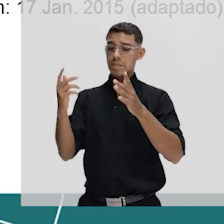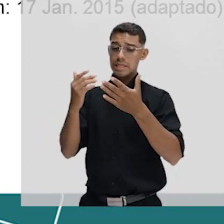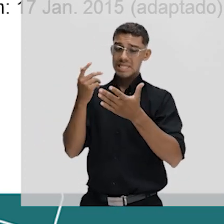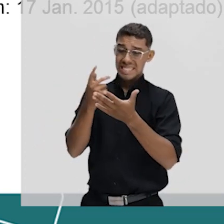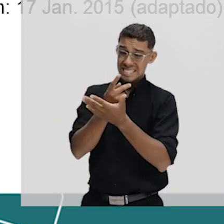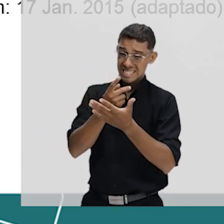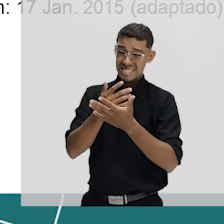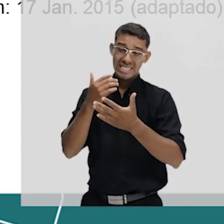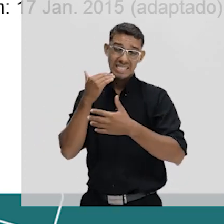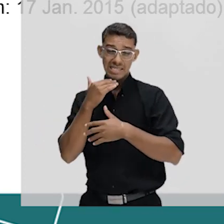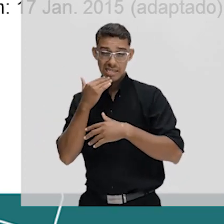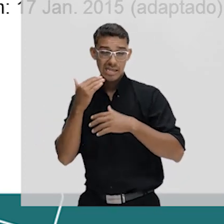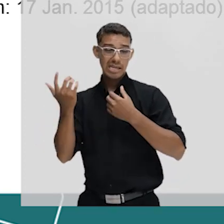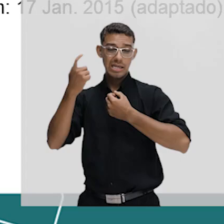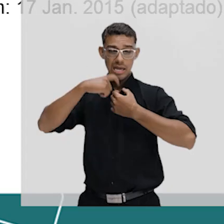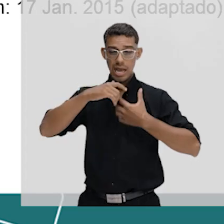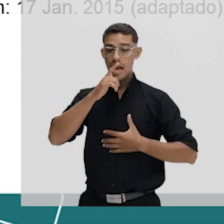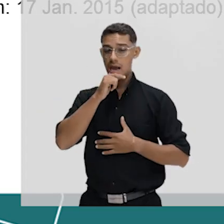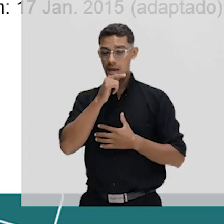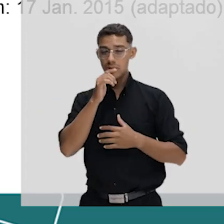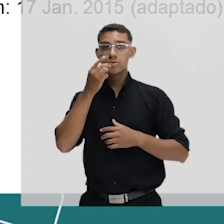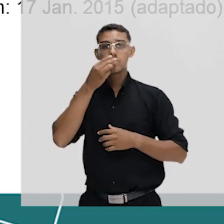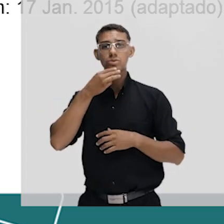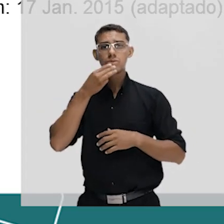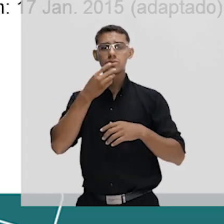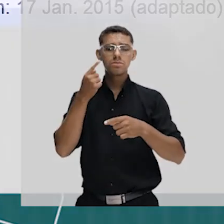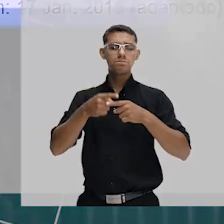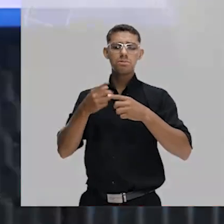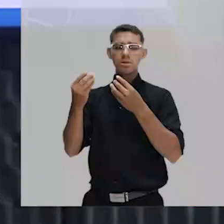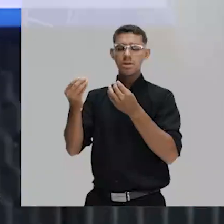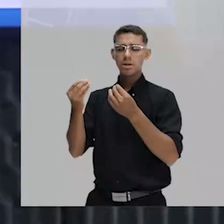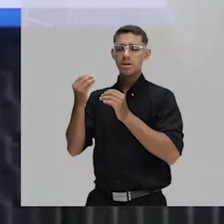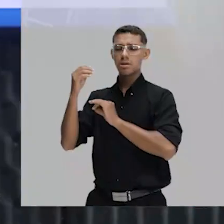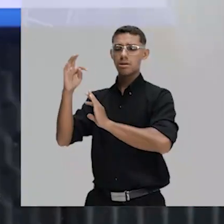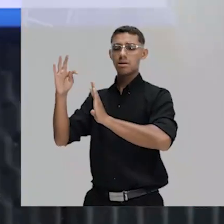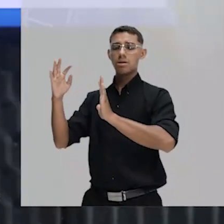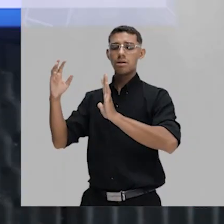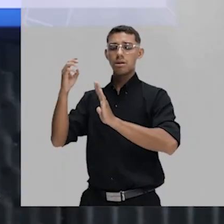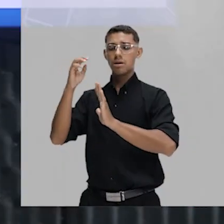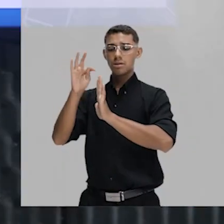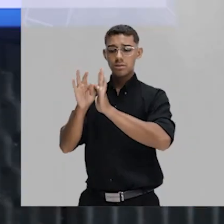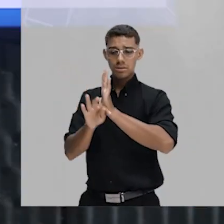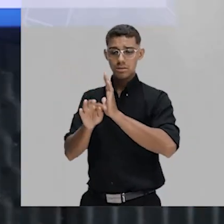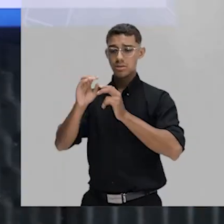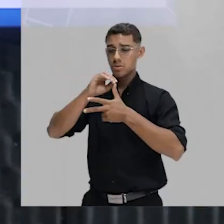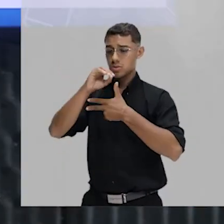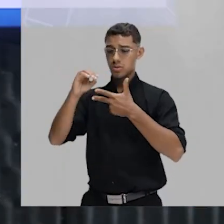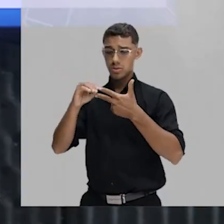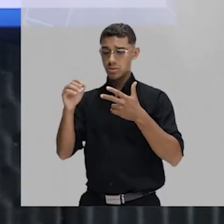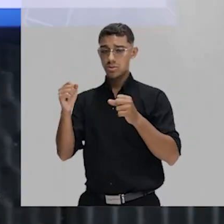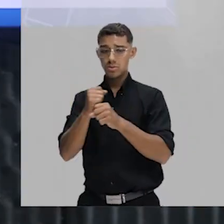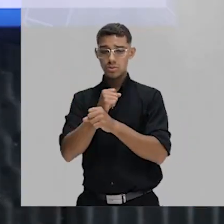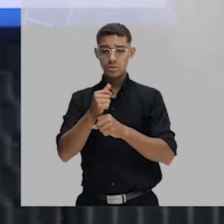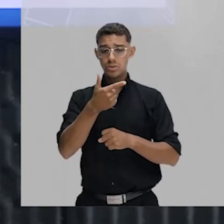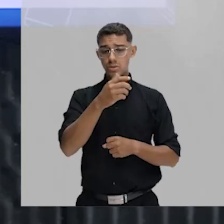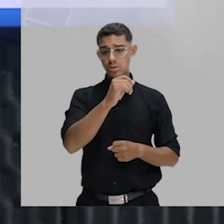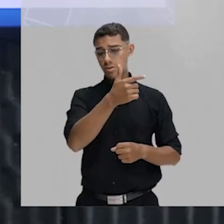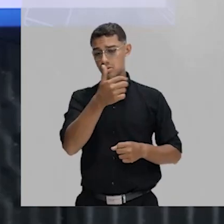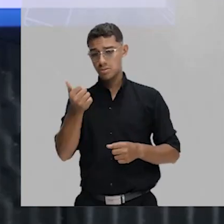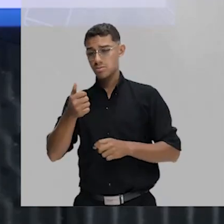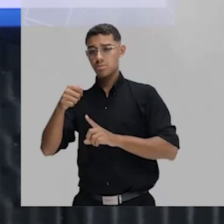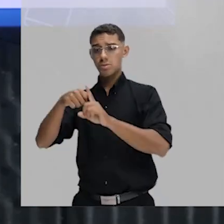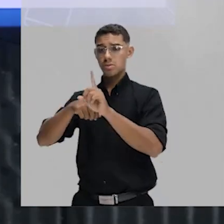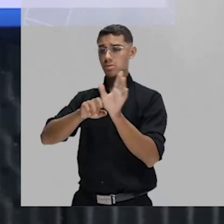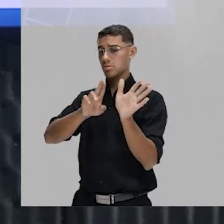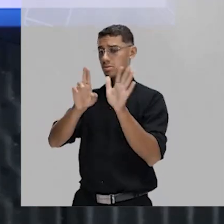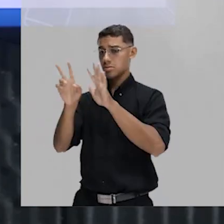estoques de água doce. Então, turma, por que eu trouxe esse texto do Enem, desse último que nós tivemos já agora, né, algumas semanas atrás?